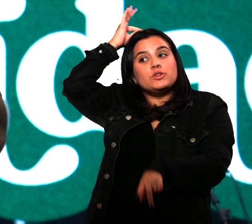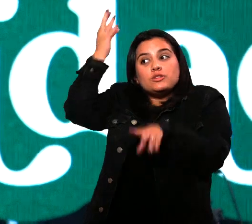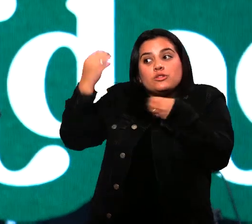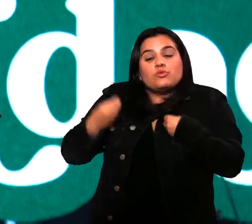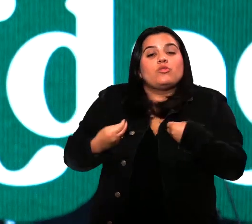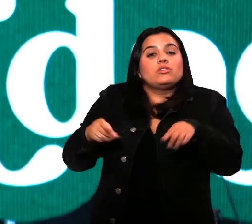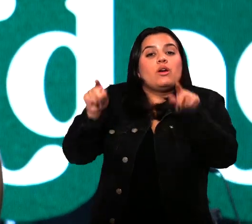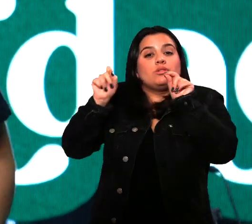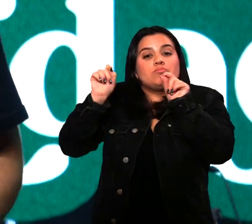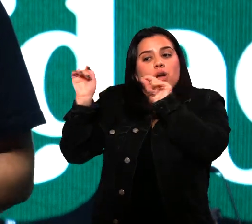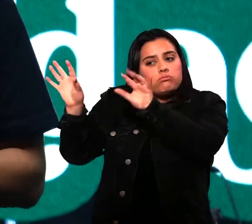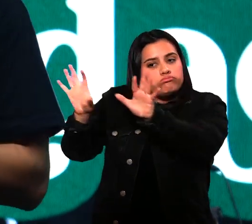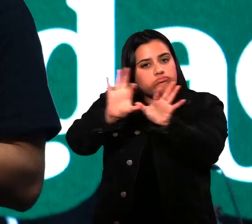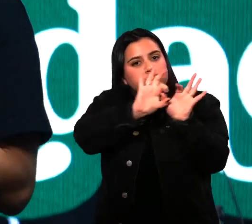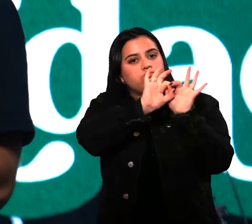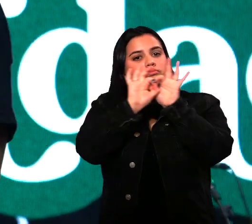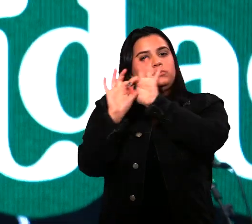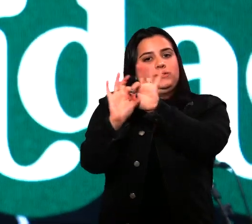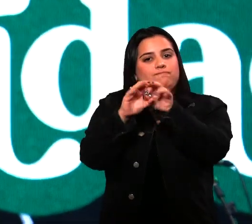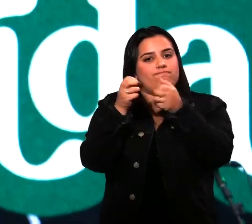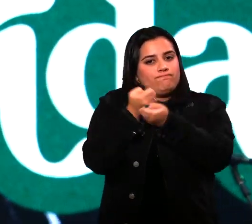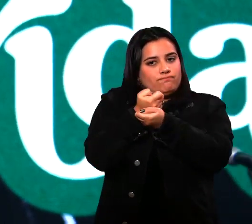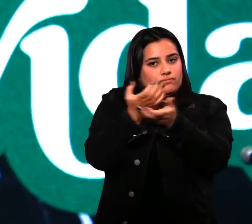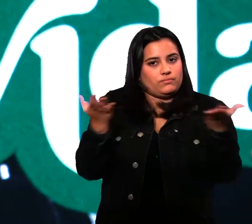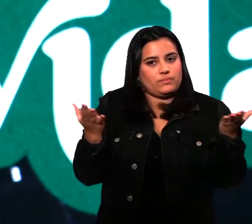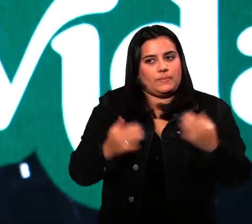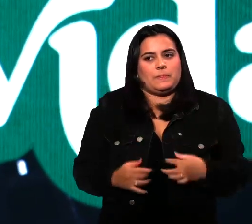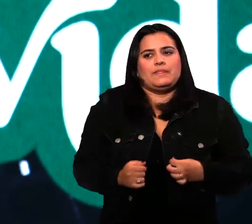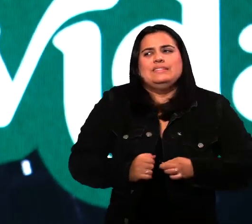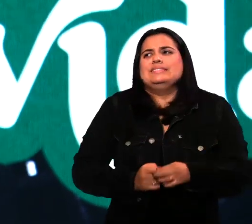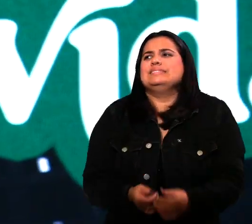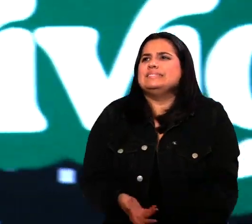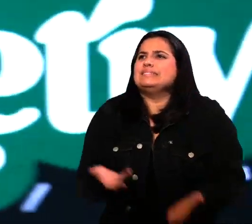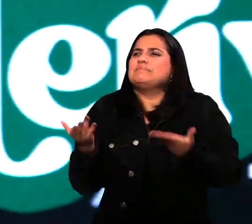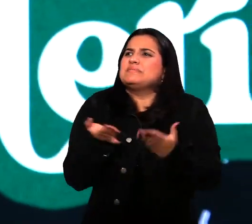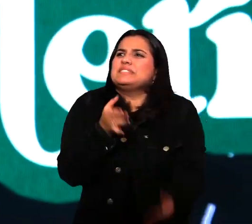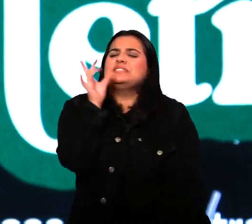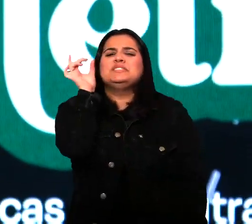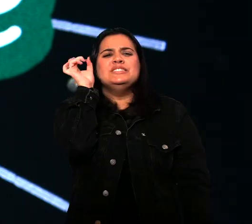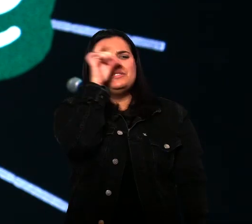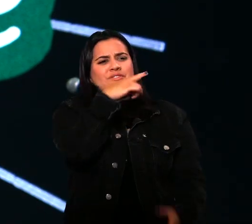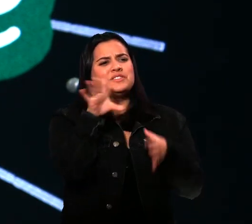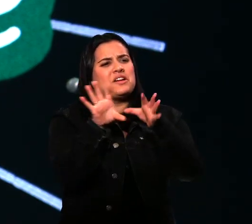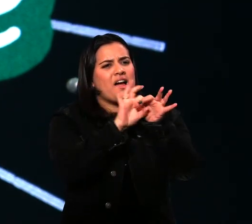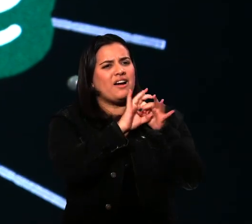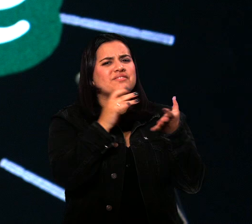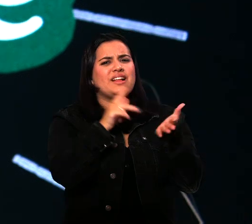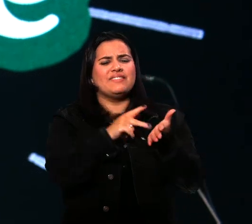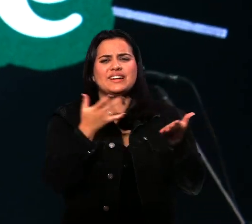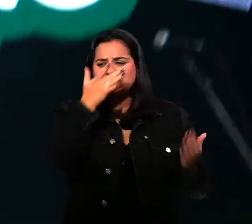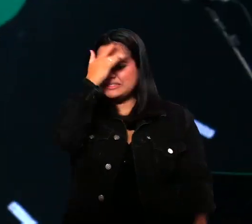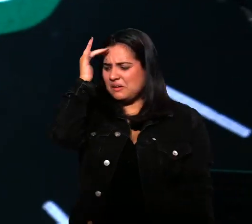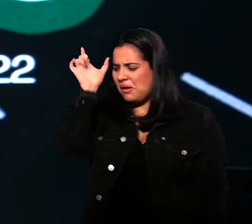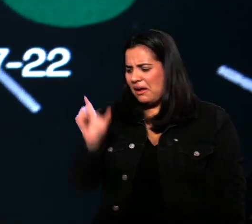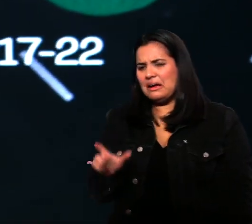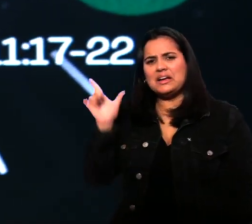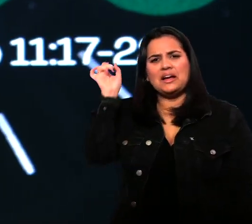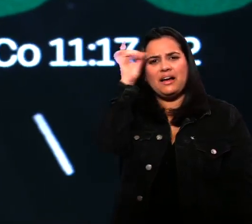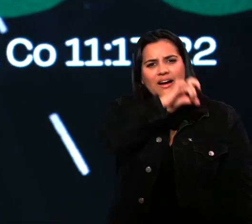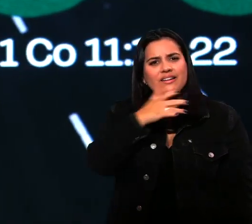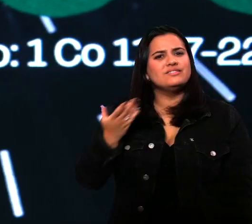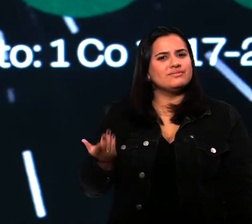unidade entre nós. Agora, é tão difícil a gente caminhar em unidade. Vamos falar a verdade, tem gente tão complicada por aí, tem gente tão